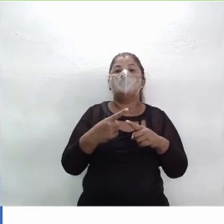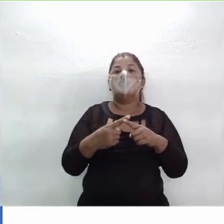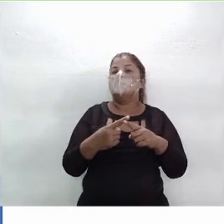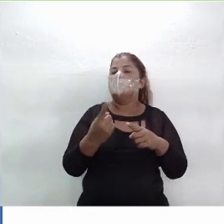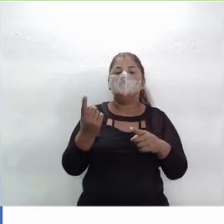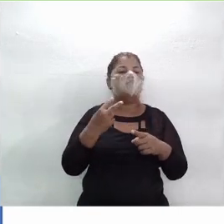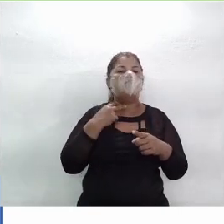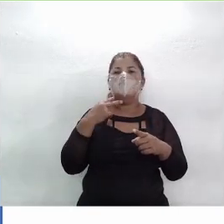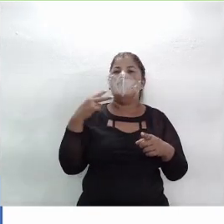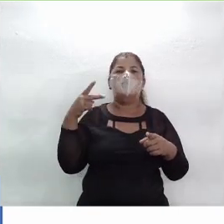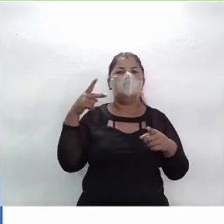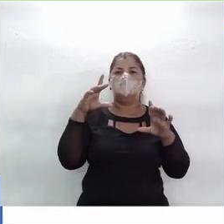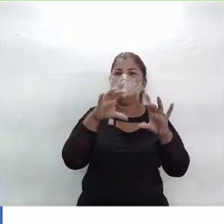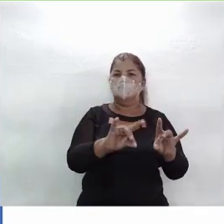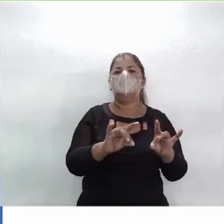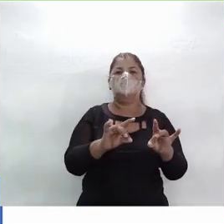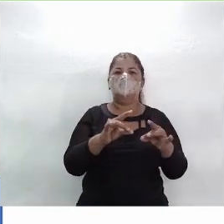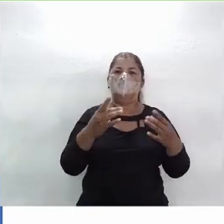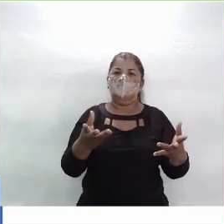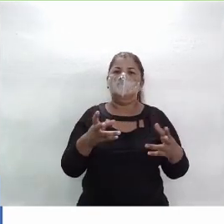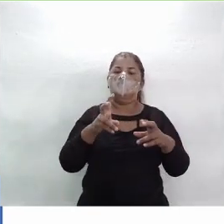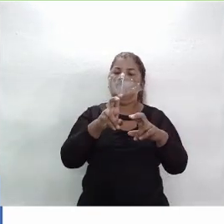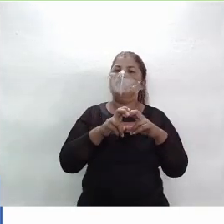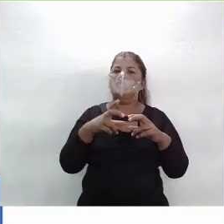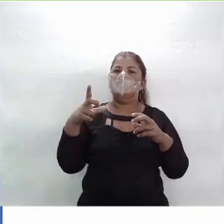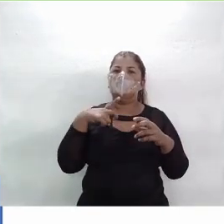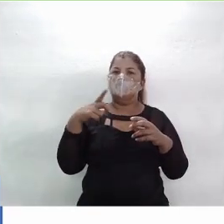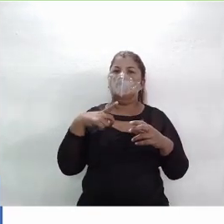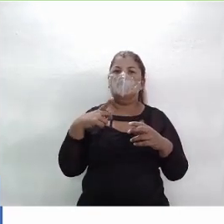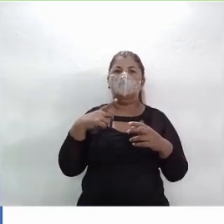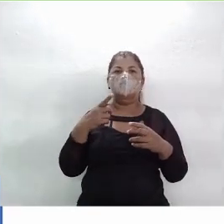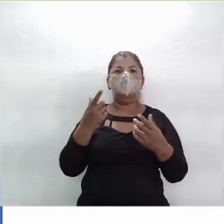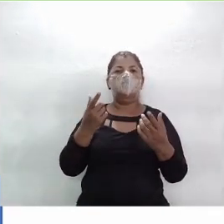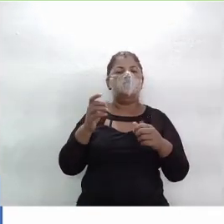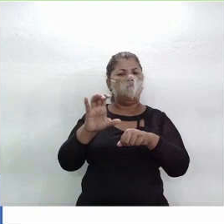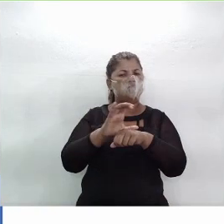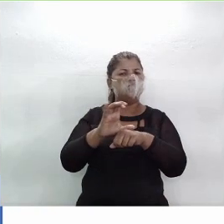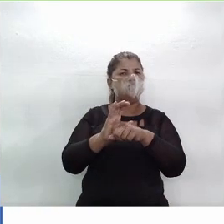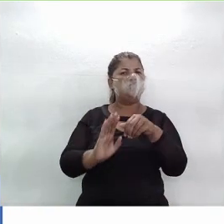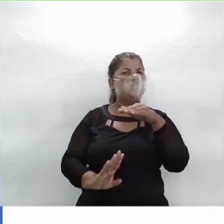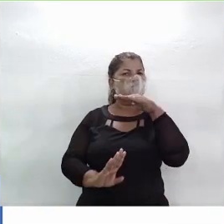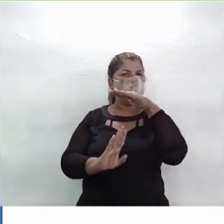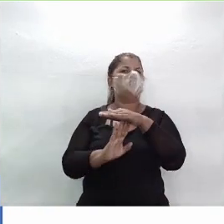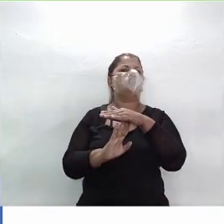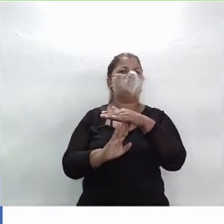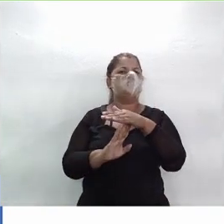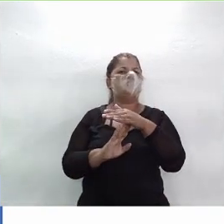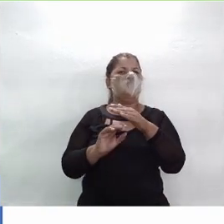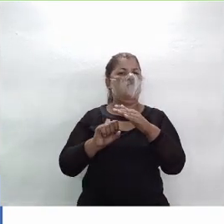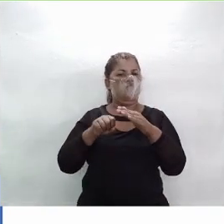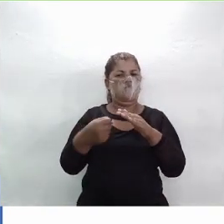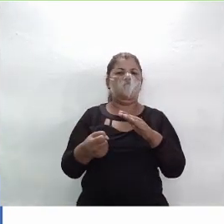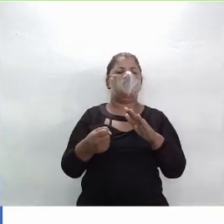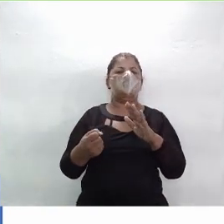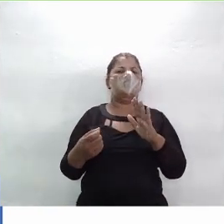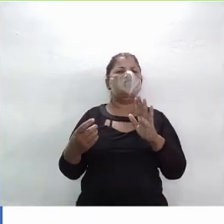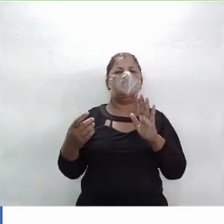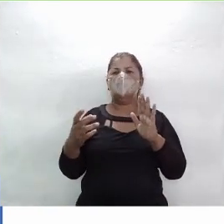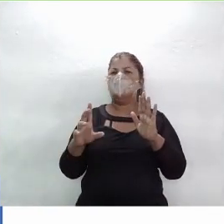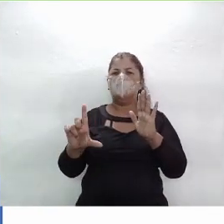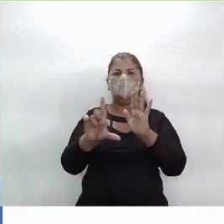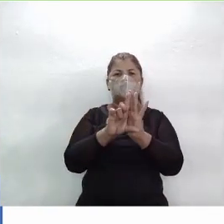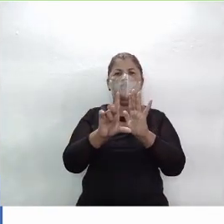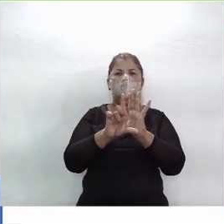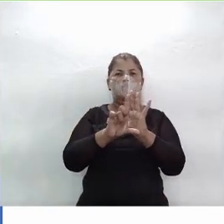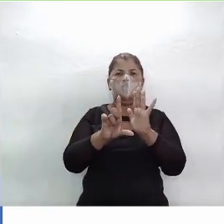e, por isso, funcionam como autoridade constitucional, força normativa da